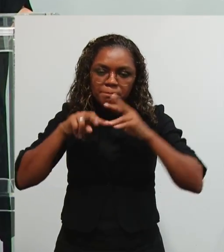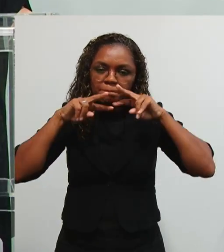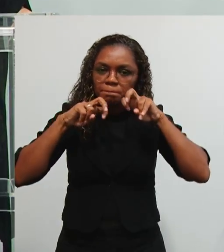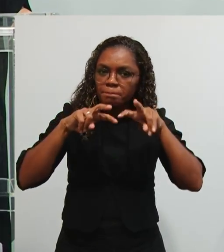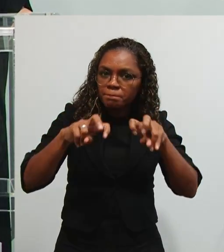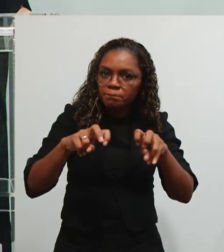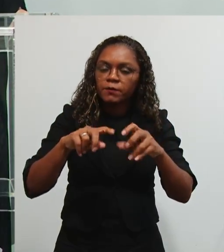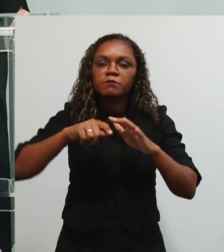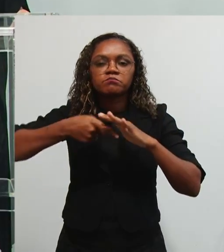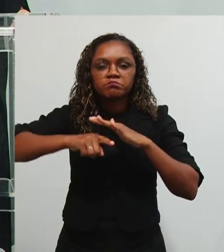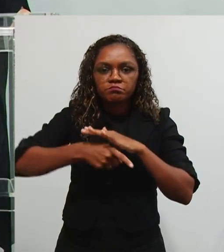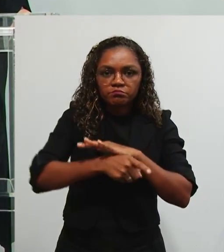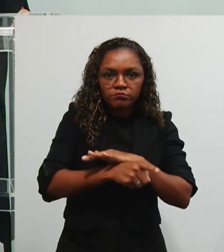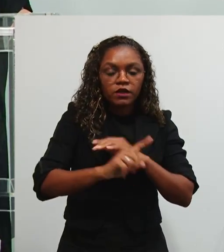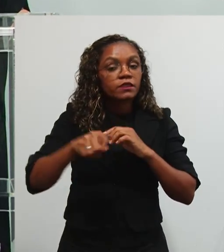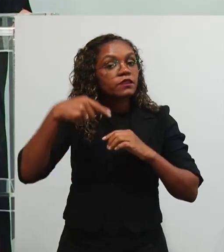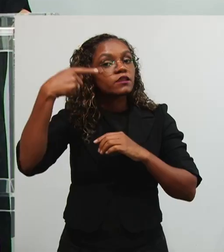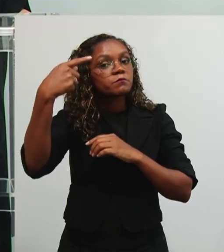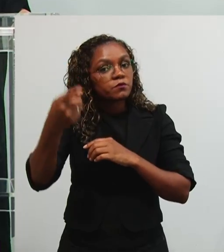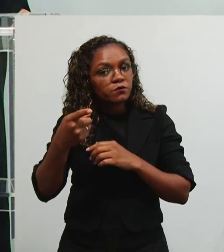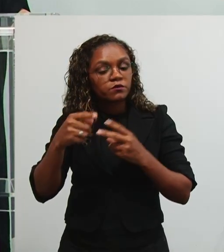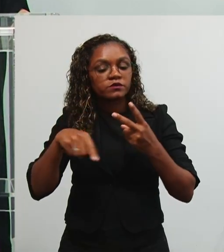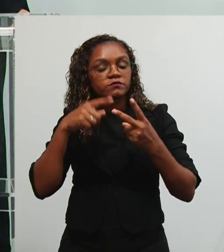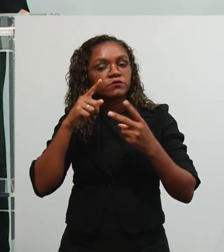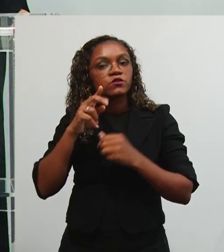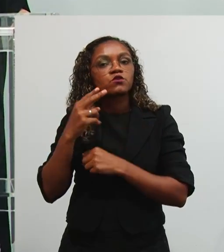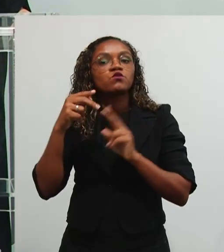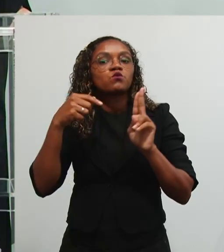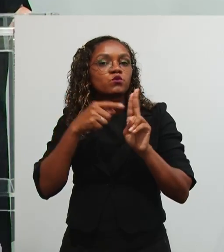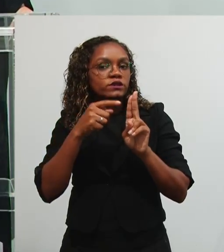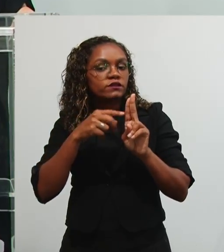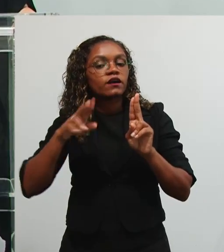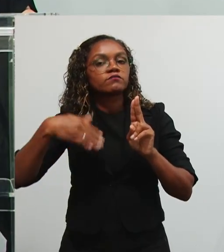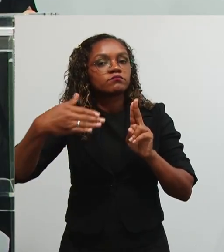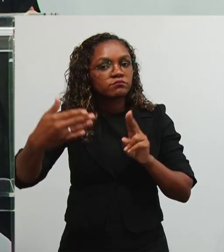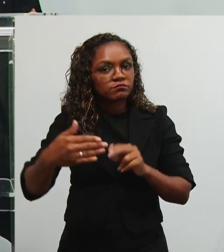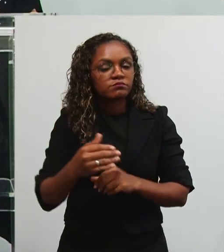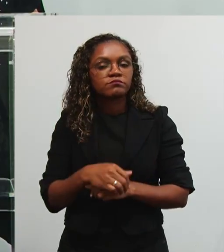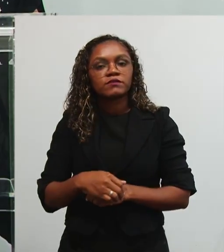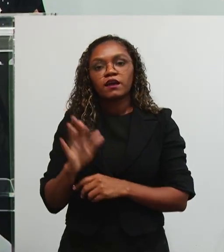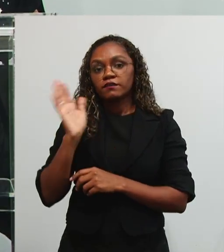vai aprofundar nas nossas próximas 2 unidades, ok? Até mais!